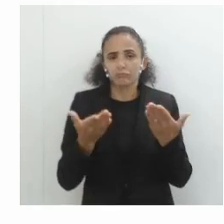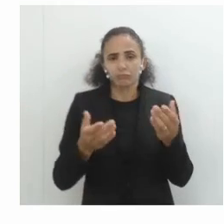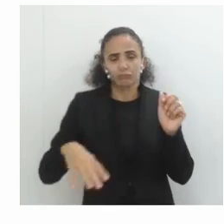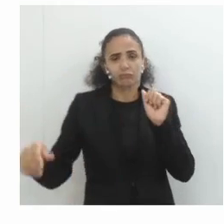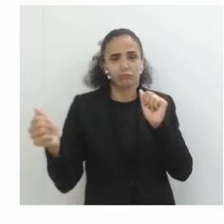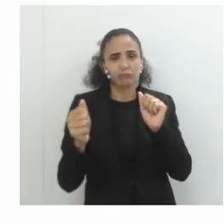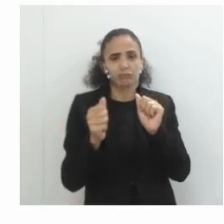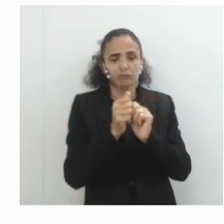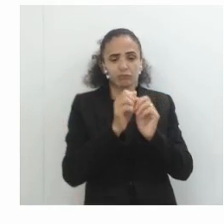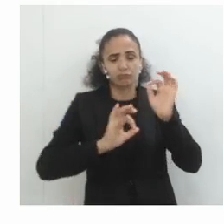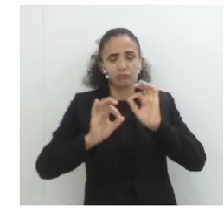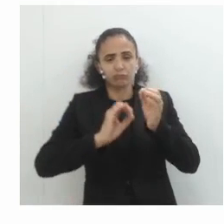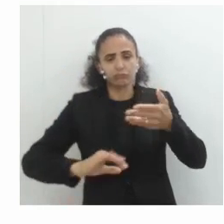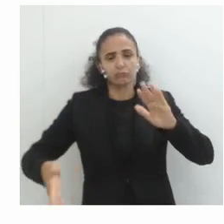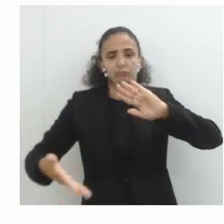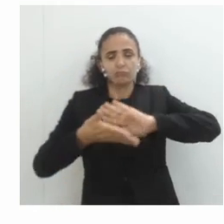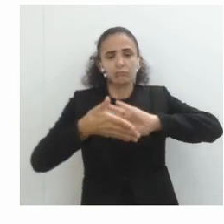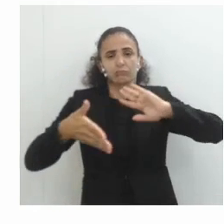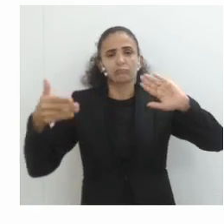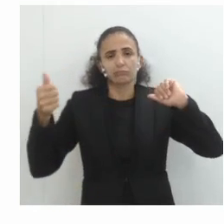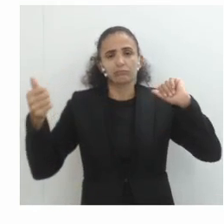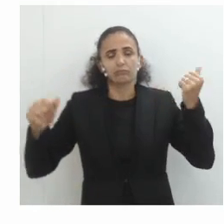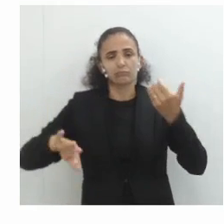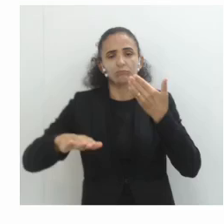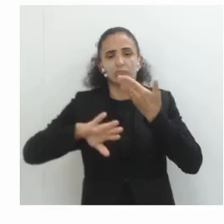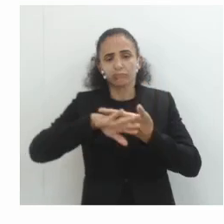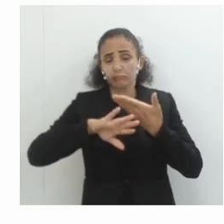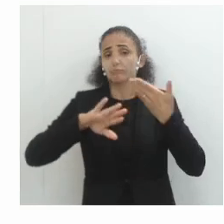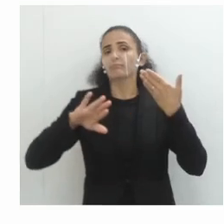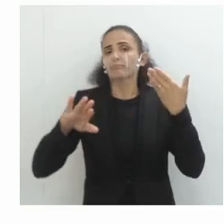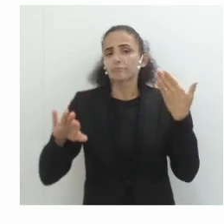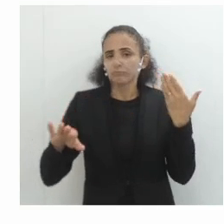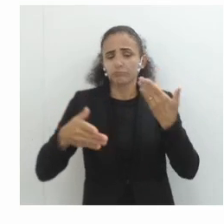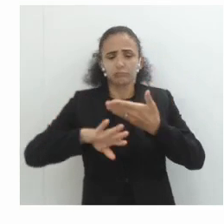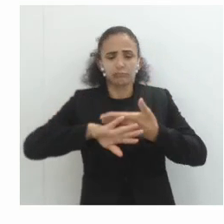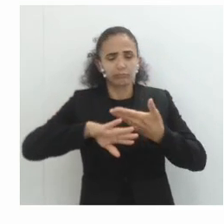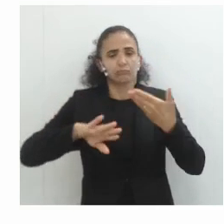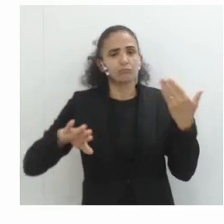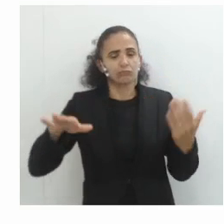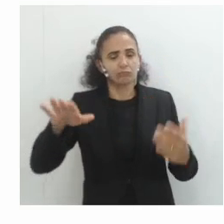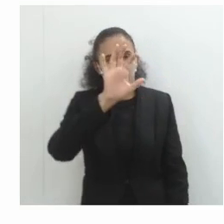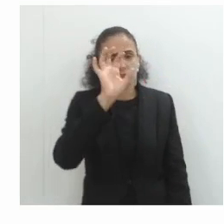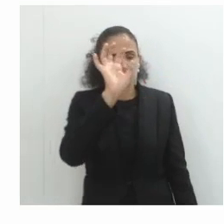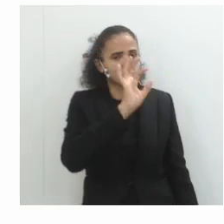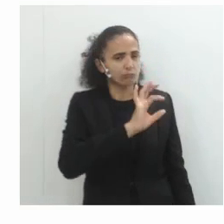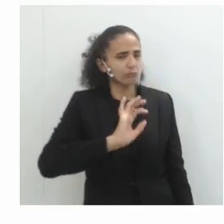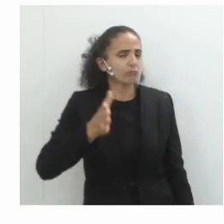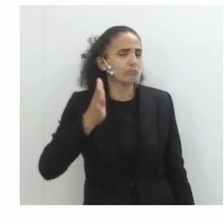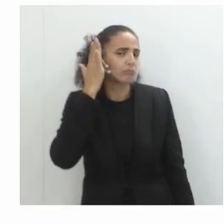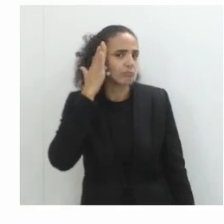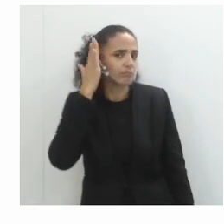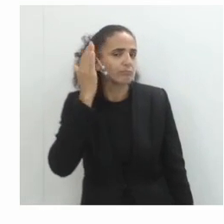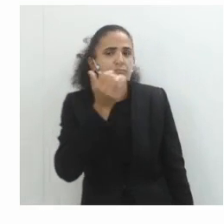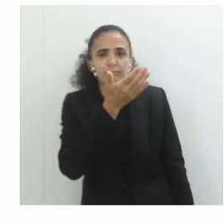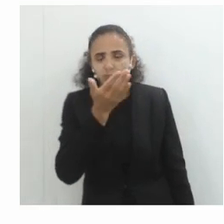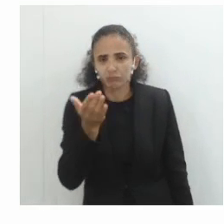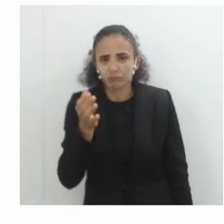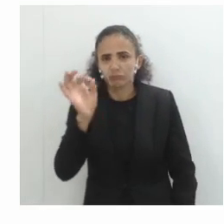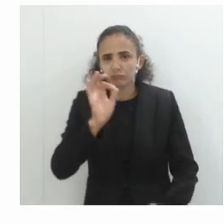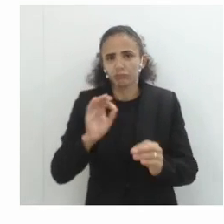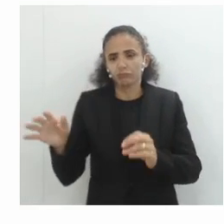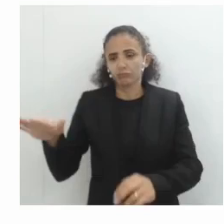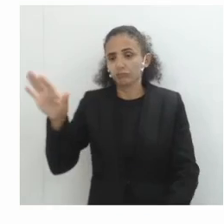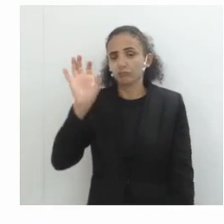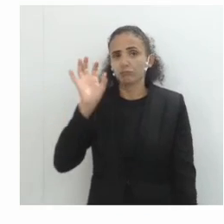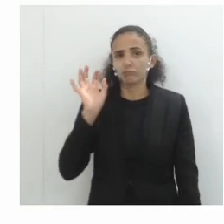junto ao parlamento espanhol, a separação desse território, a desvinculação desse território. Para vocês terem noção, essas duas